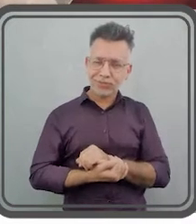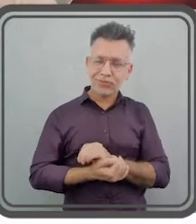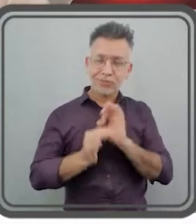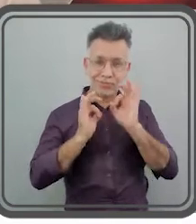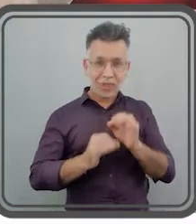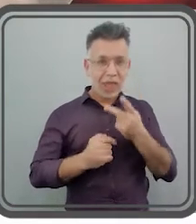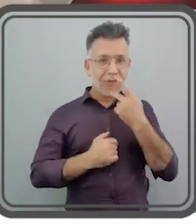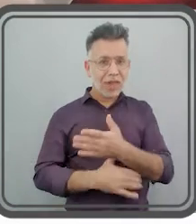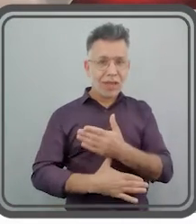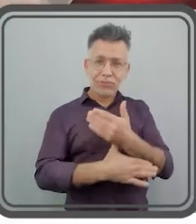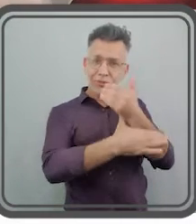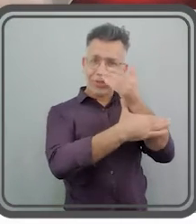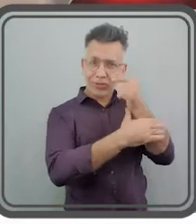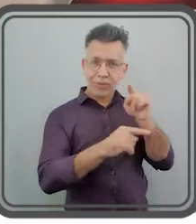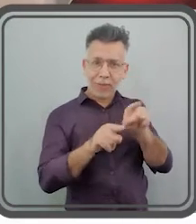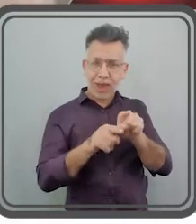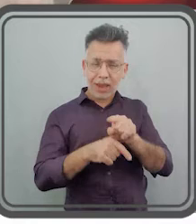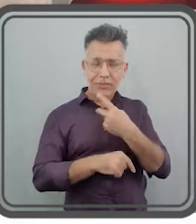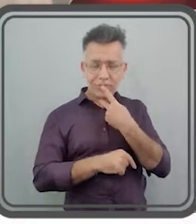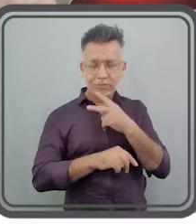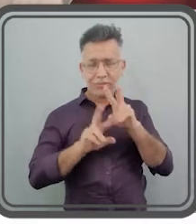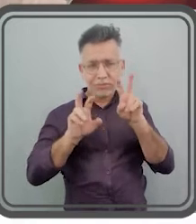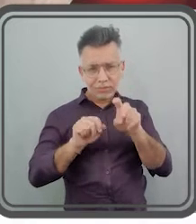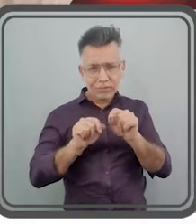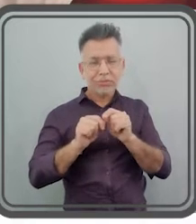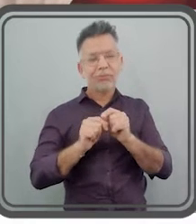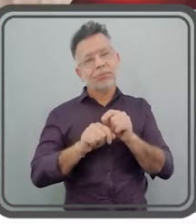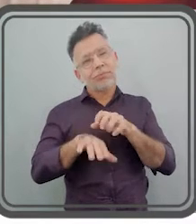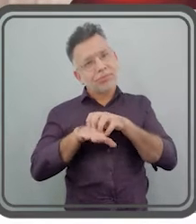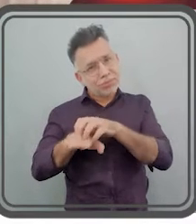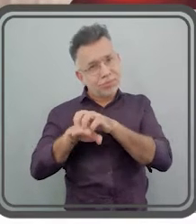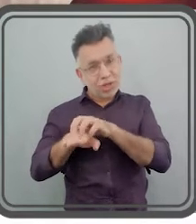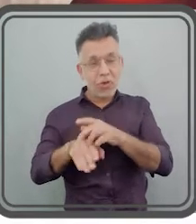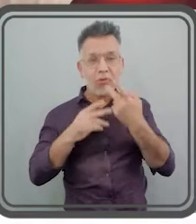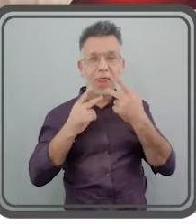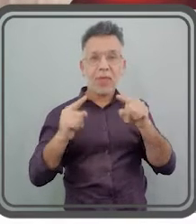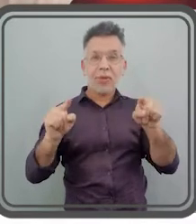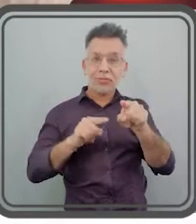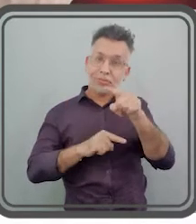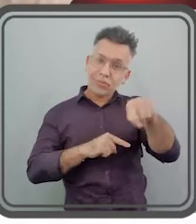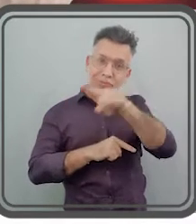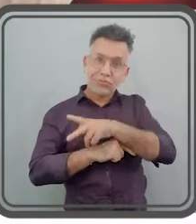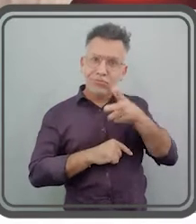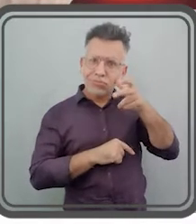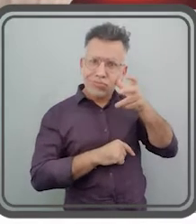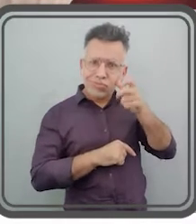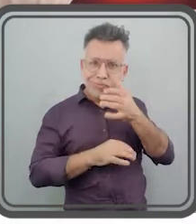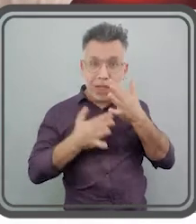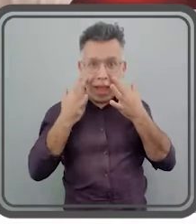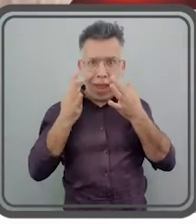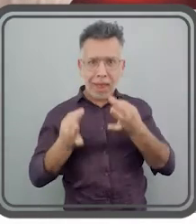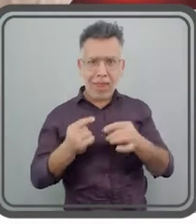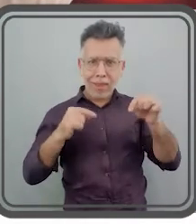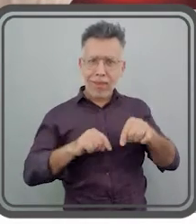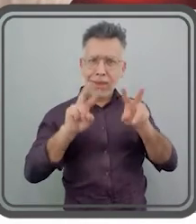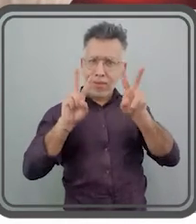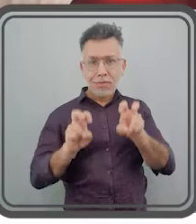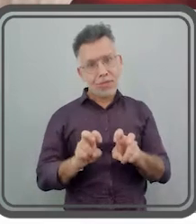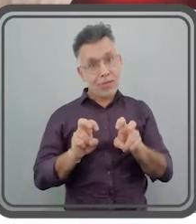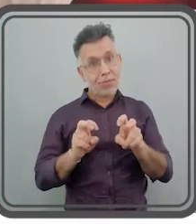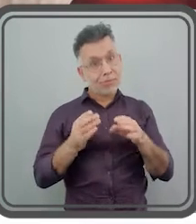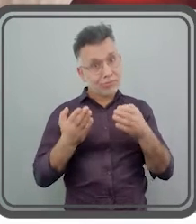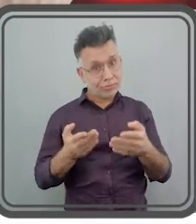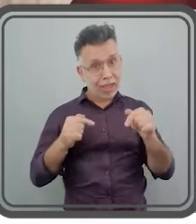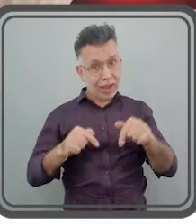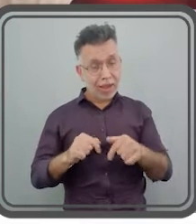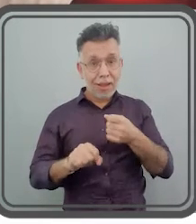certeza e falando em viagem tecnologia né vou tá falando música para ouvido do público do intoxi aqui que tá super ligado nesse tema afinal